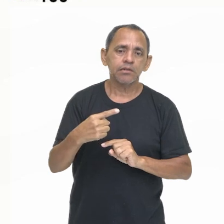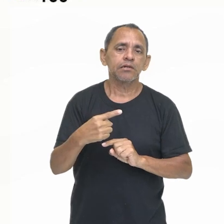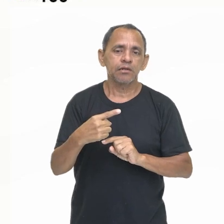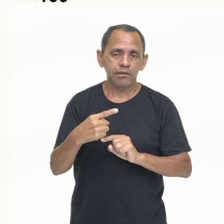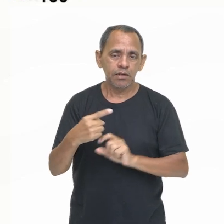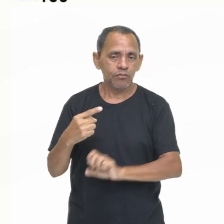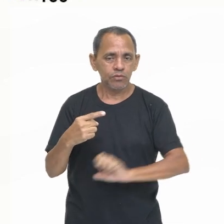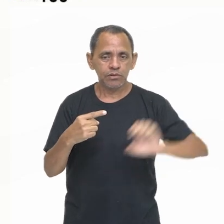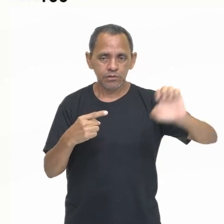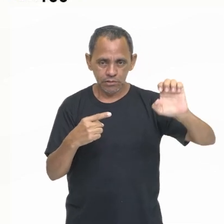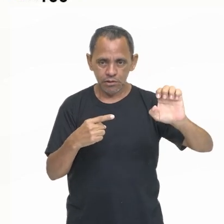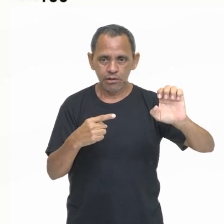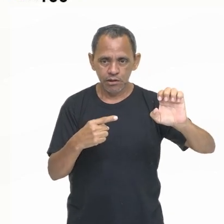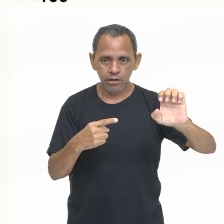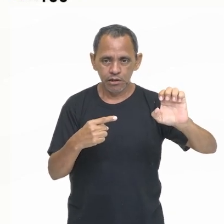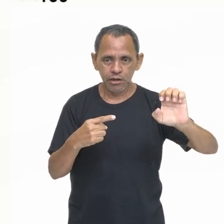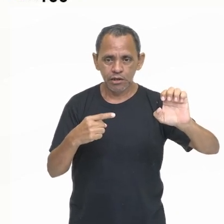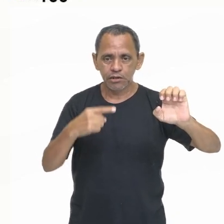gente tem que, no caso,